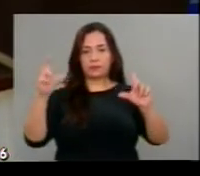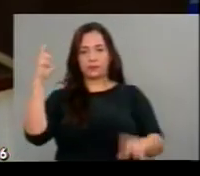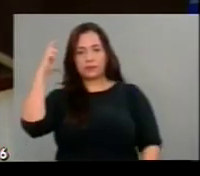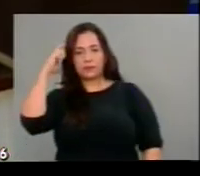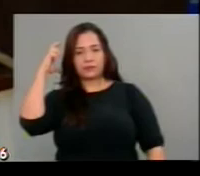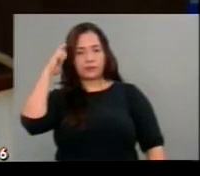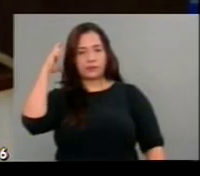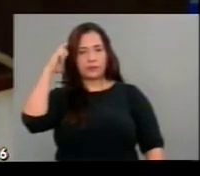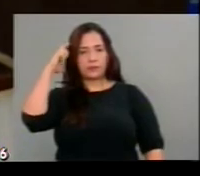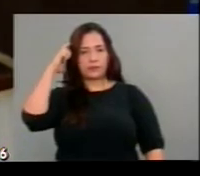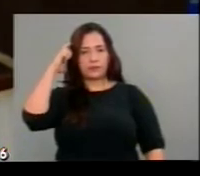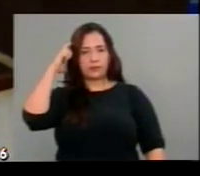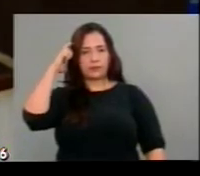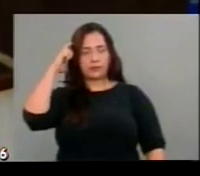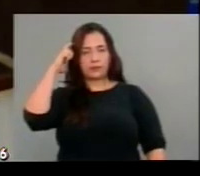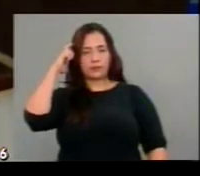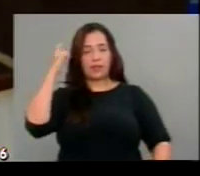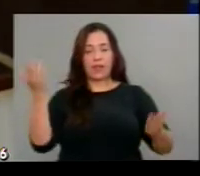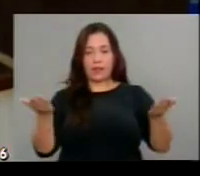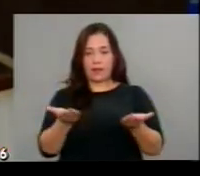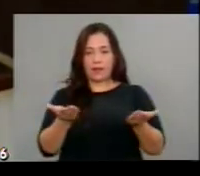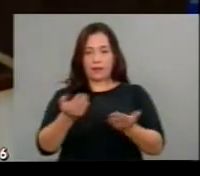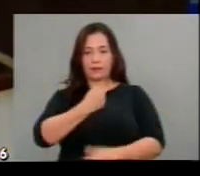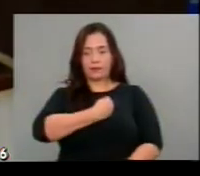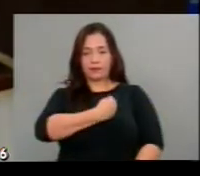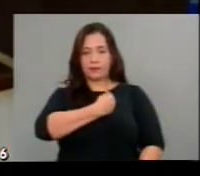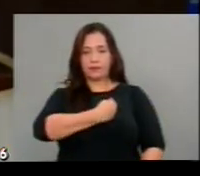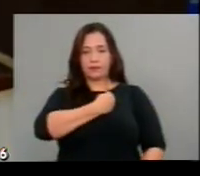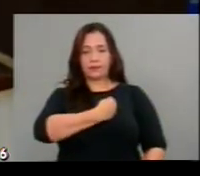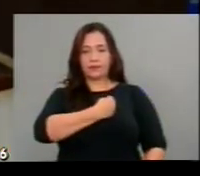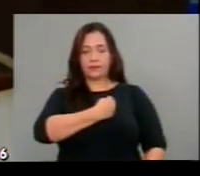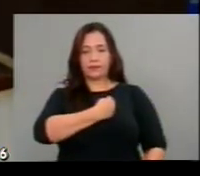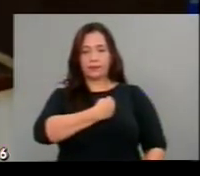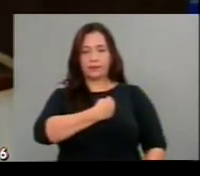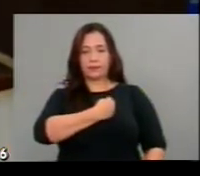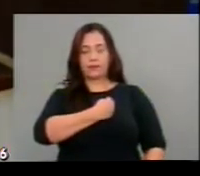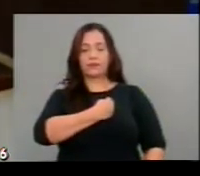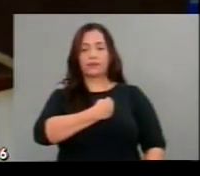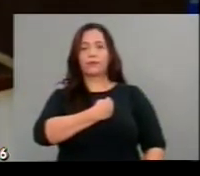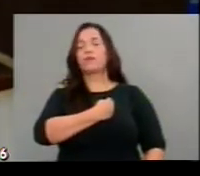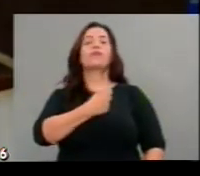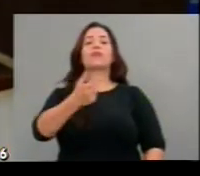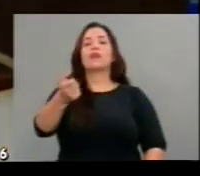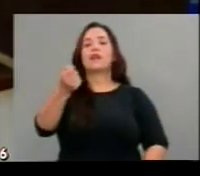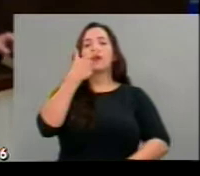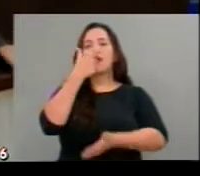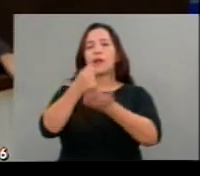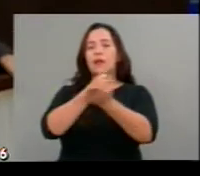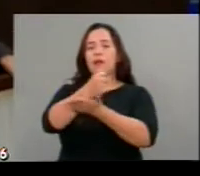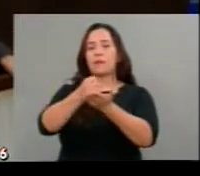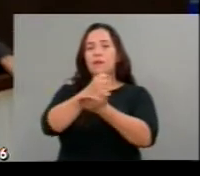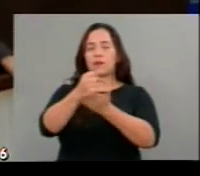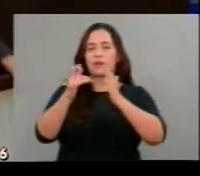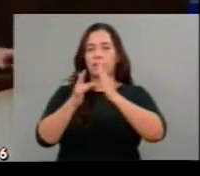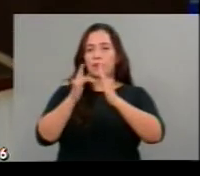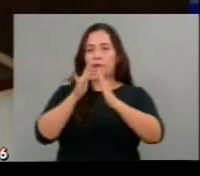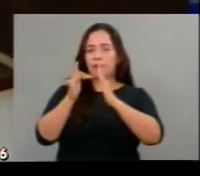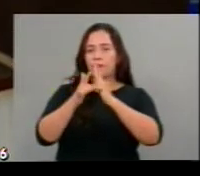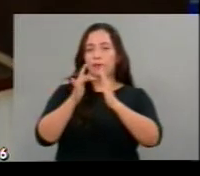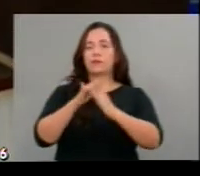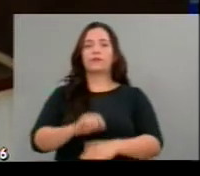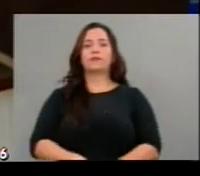rádio, você que está me vendo na TV, agora, o remédio do posto de saúde, o valor da